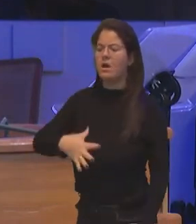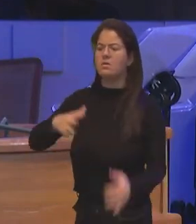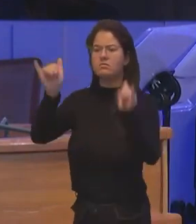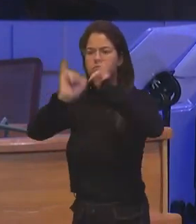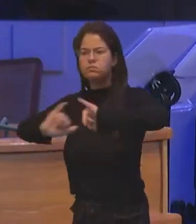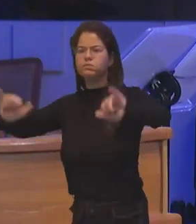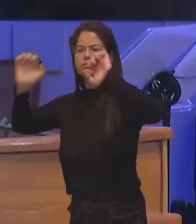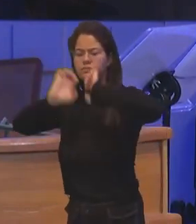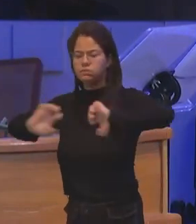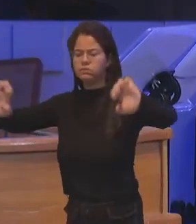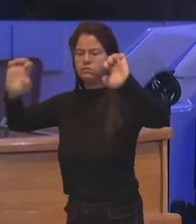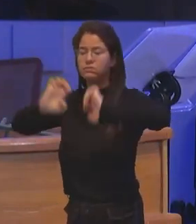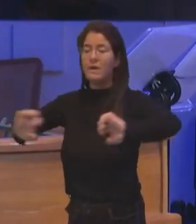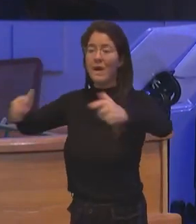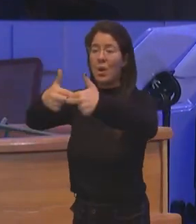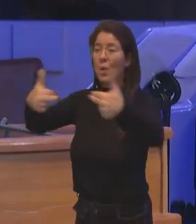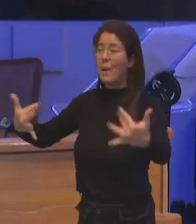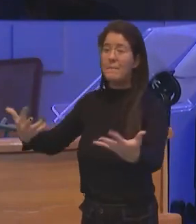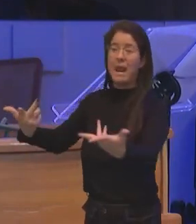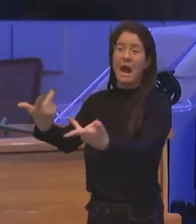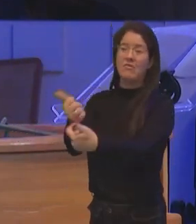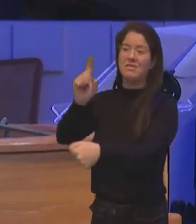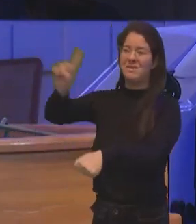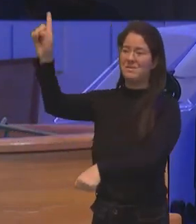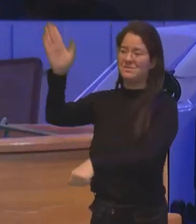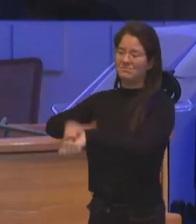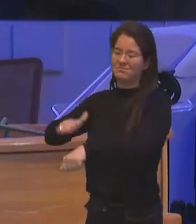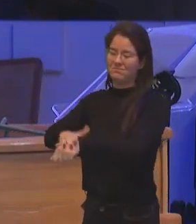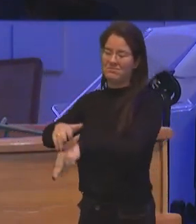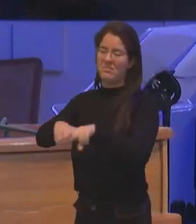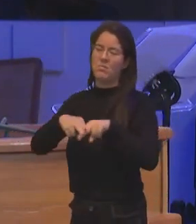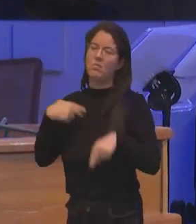e divulgar as grandezas do Senhor Jesus.